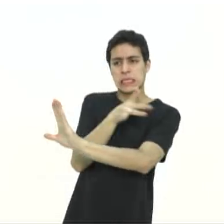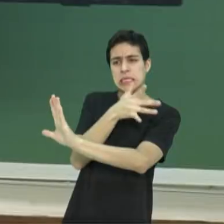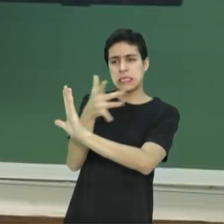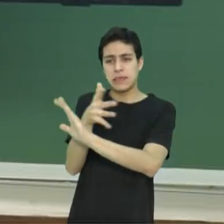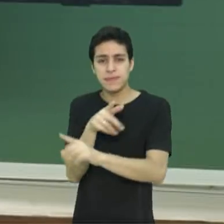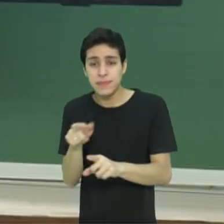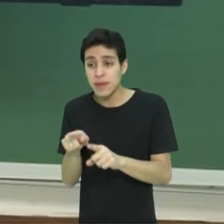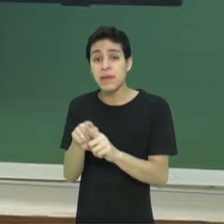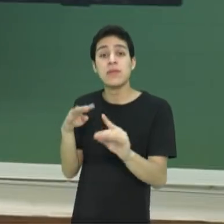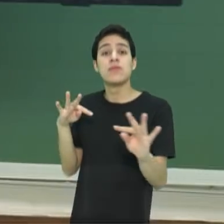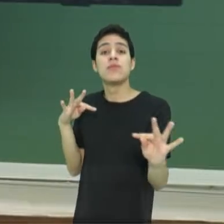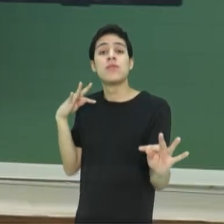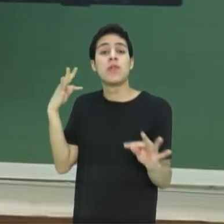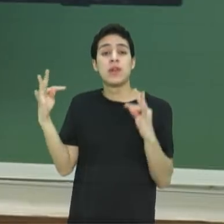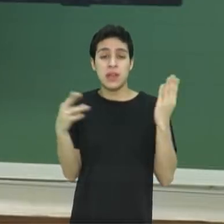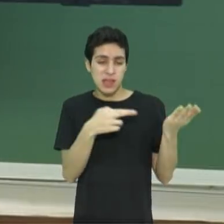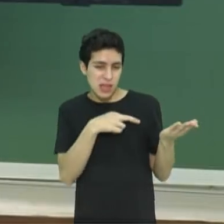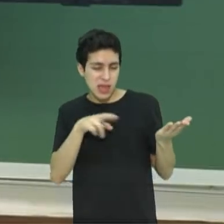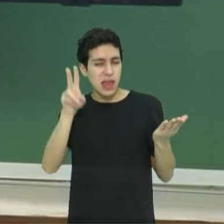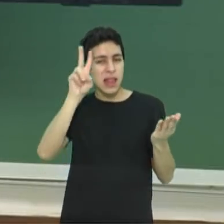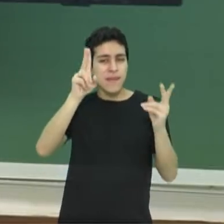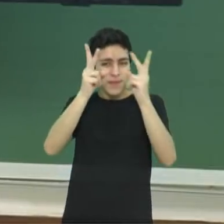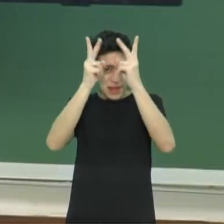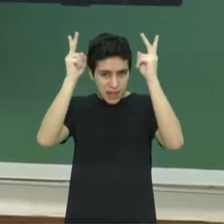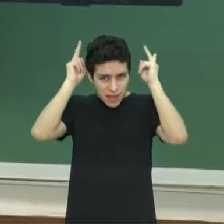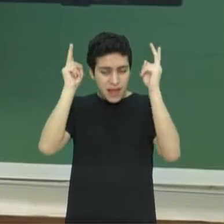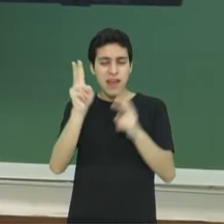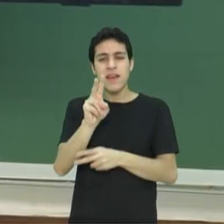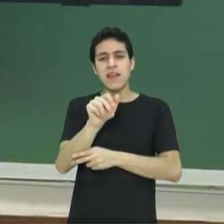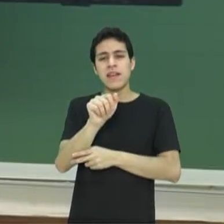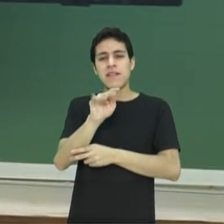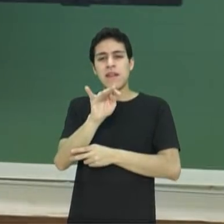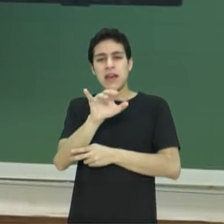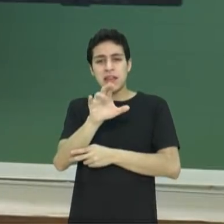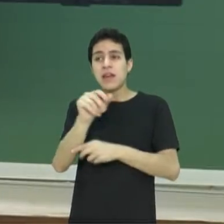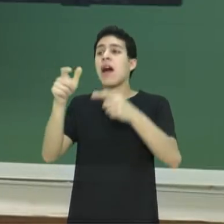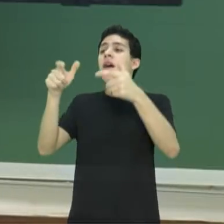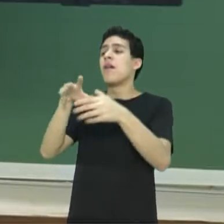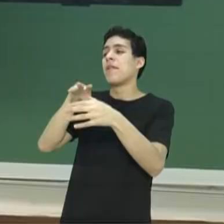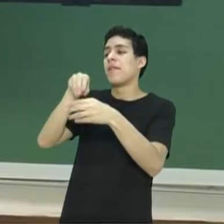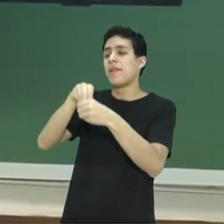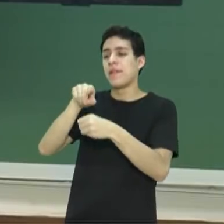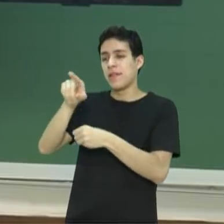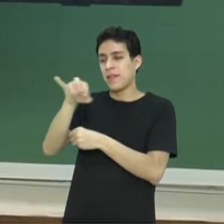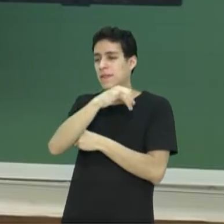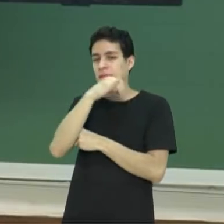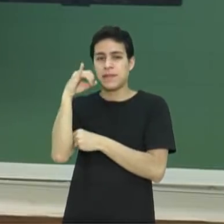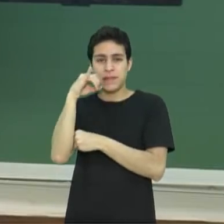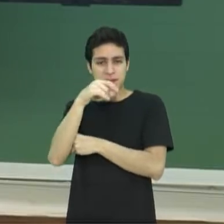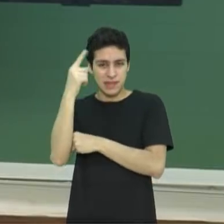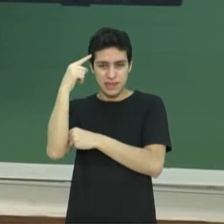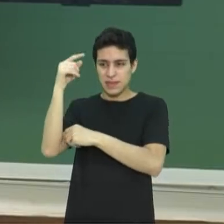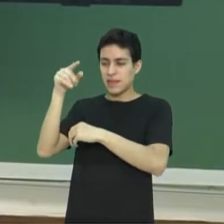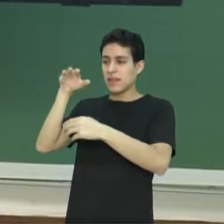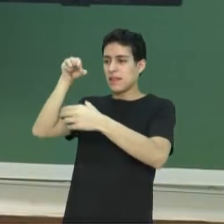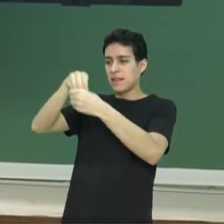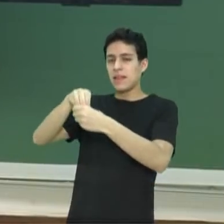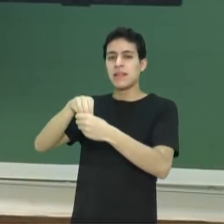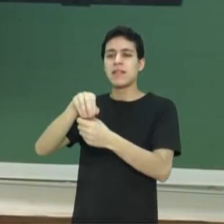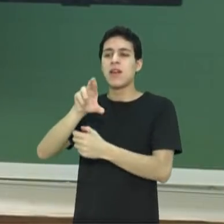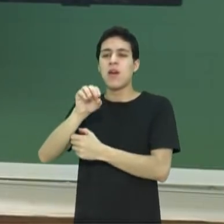turismo religioso. Lembre-se, o Vaticano está lá, né, está na capital, né, está em